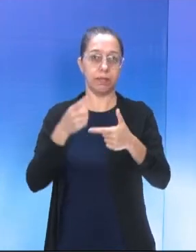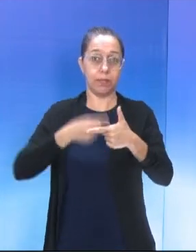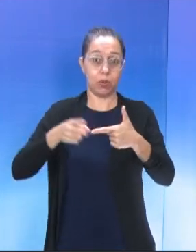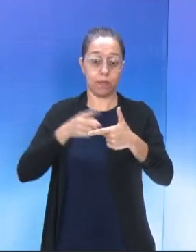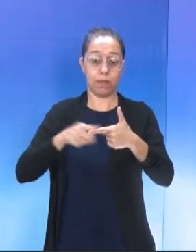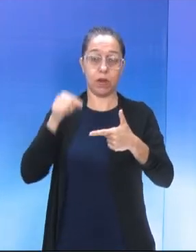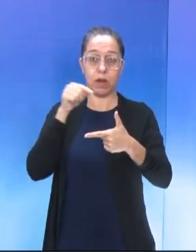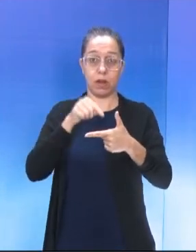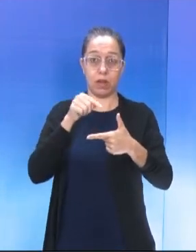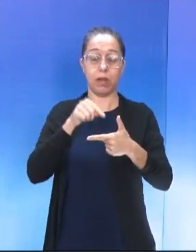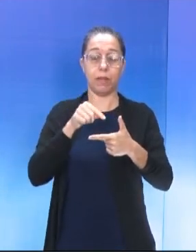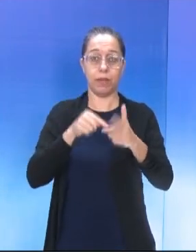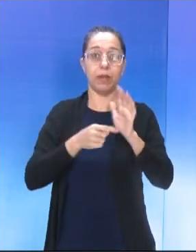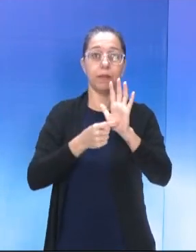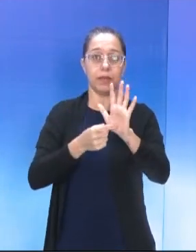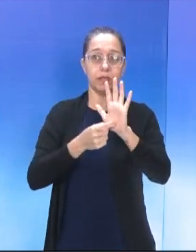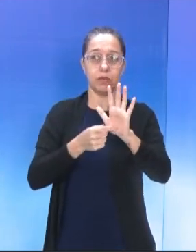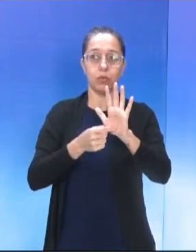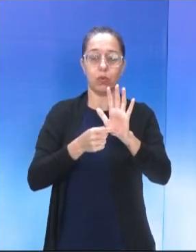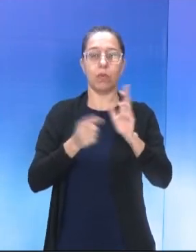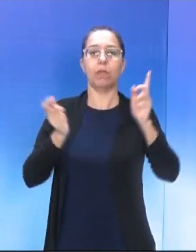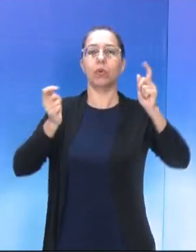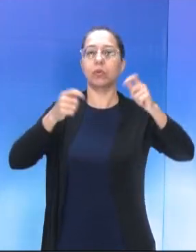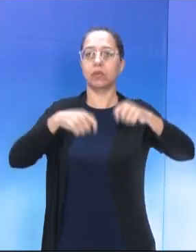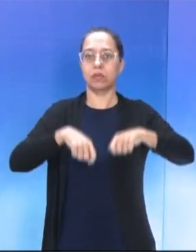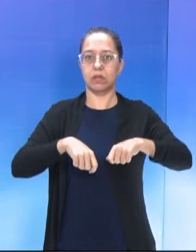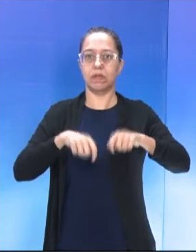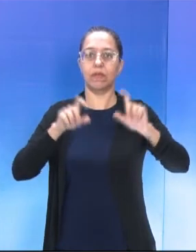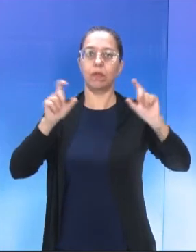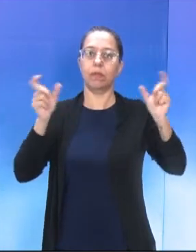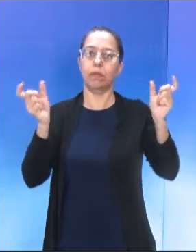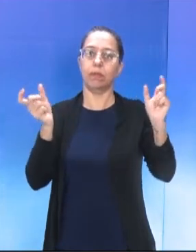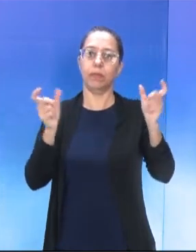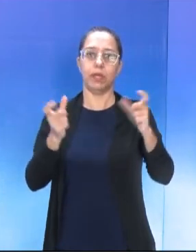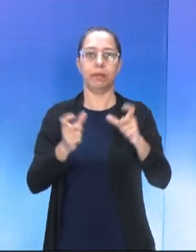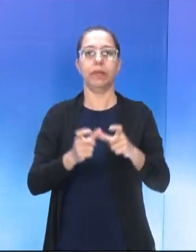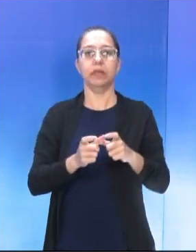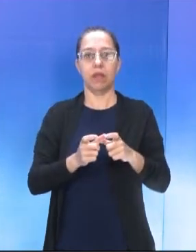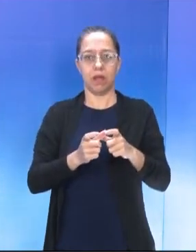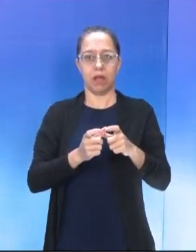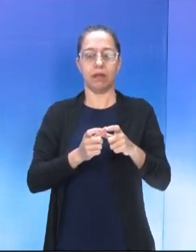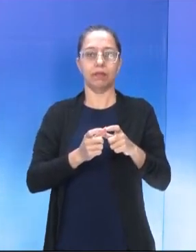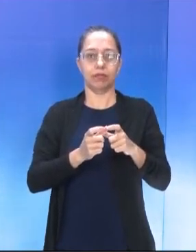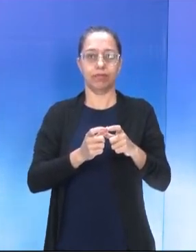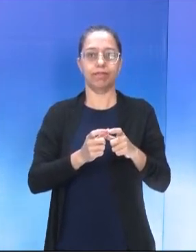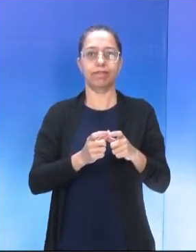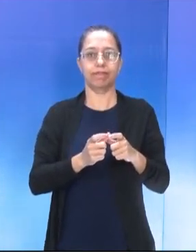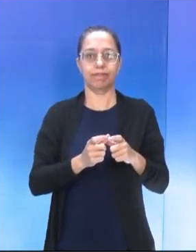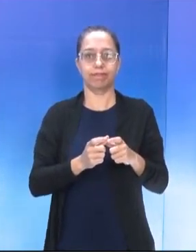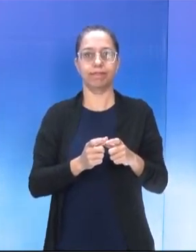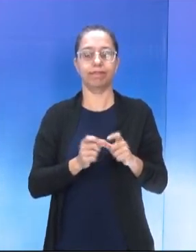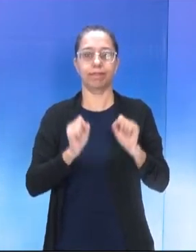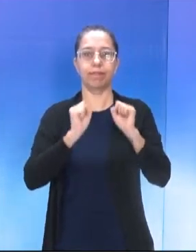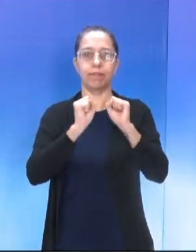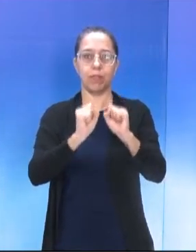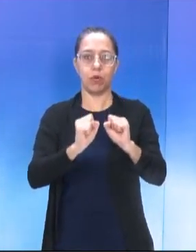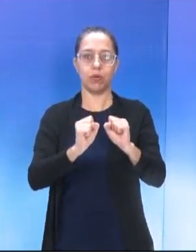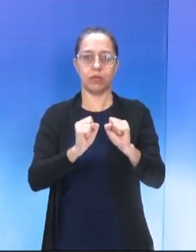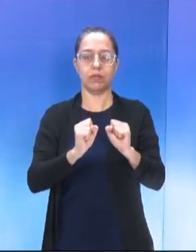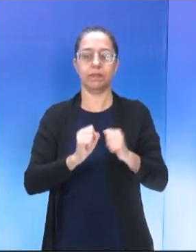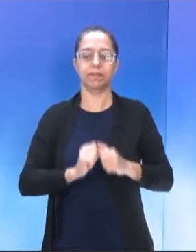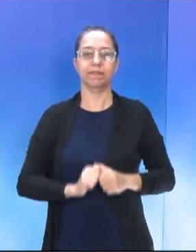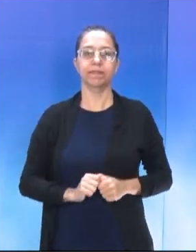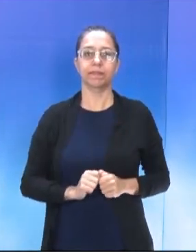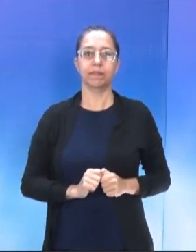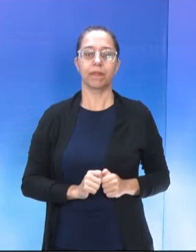problema que for apresentado, ele possa ser minorado, ele possa ser diminuído, ele possa ser